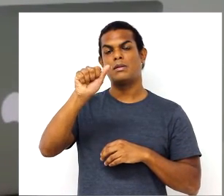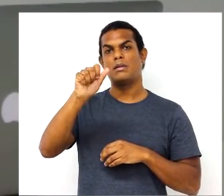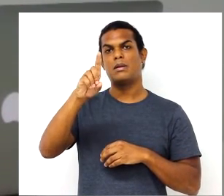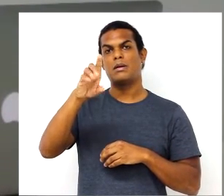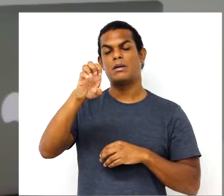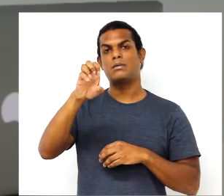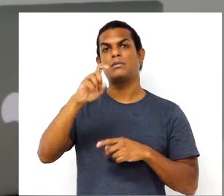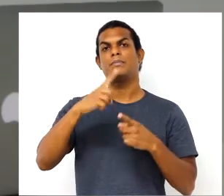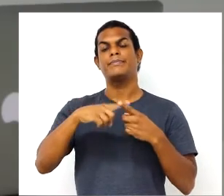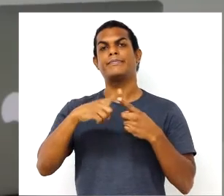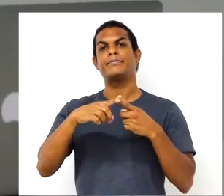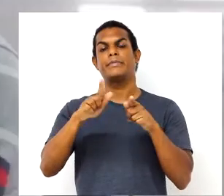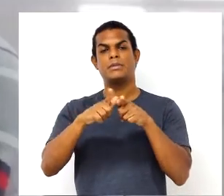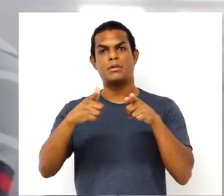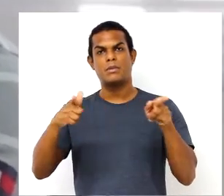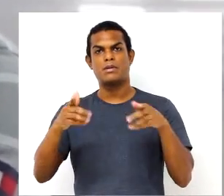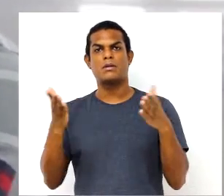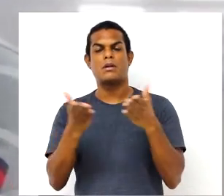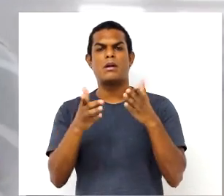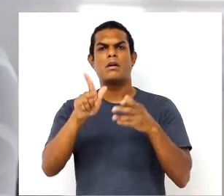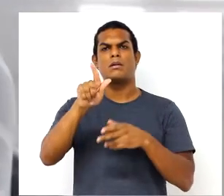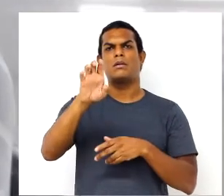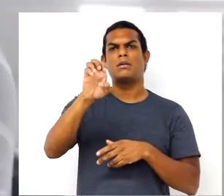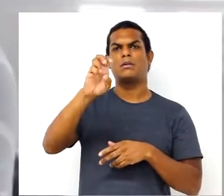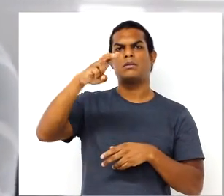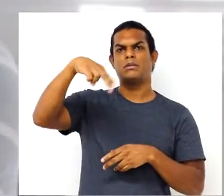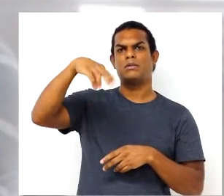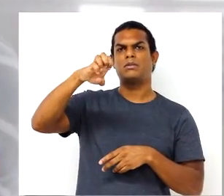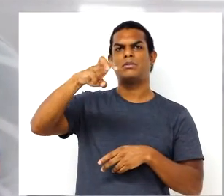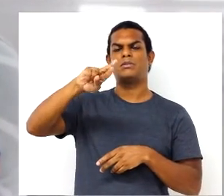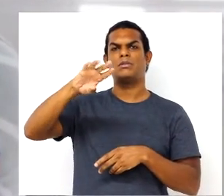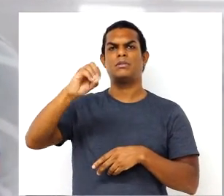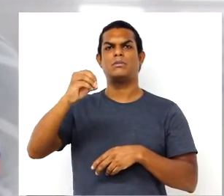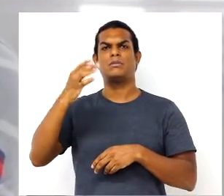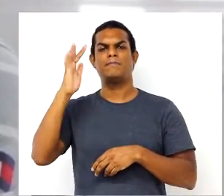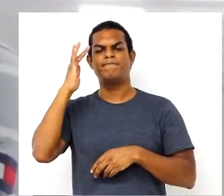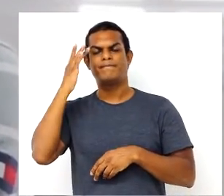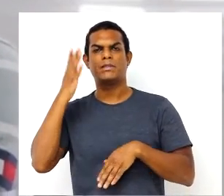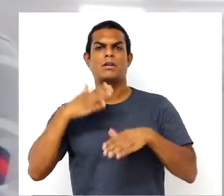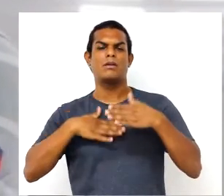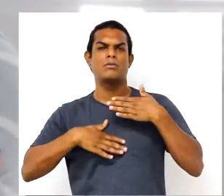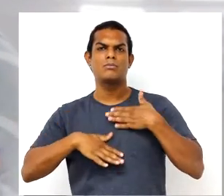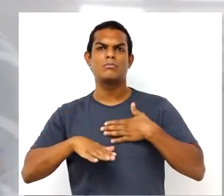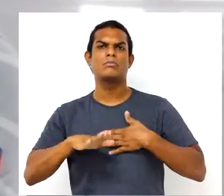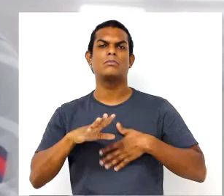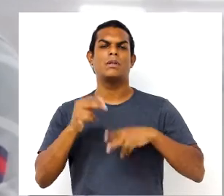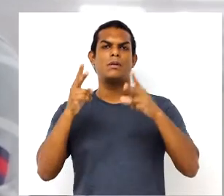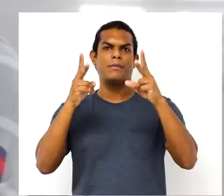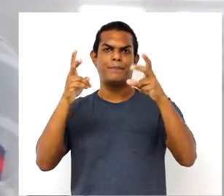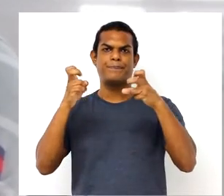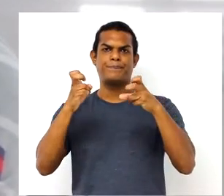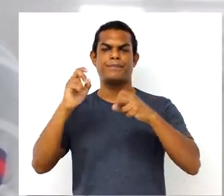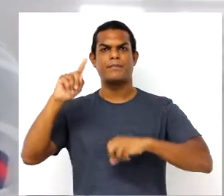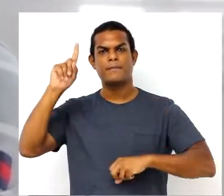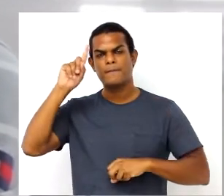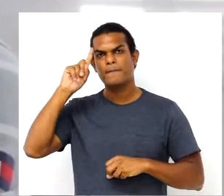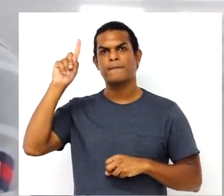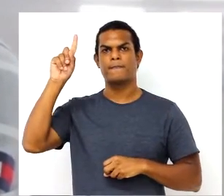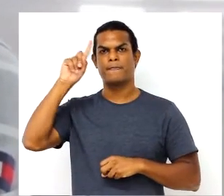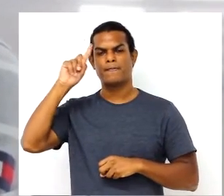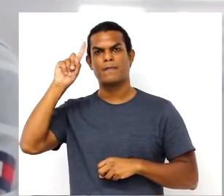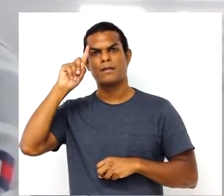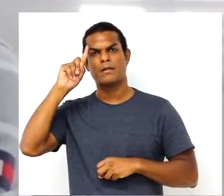sobre gêneros. Se a gente pensar com calma, a gente vai perceber que no dia a dia a gente